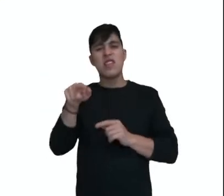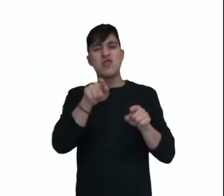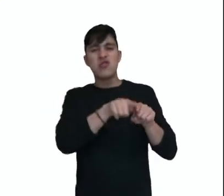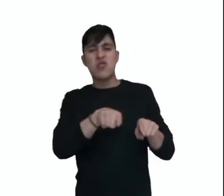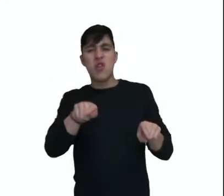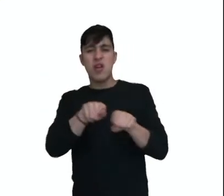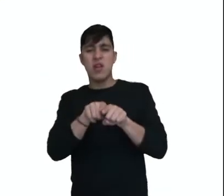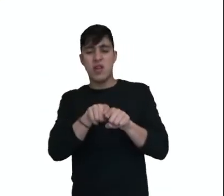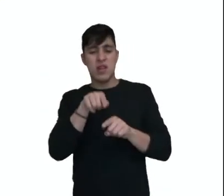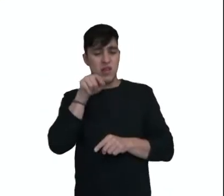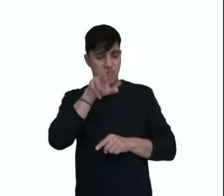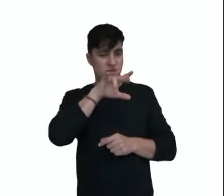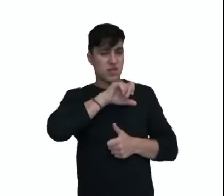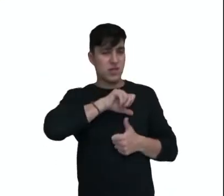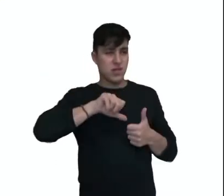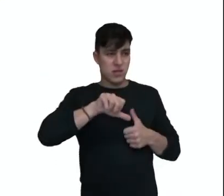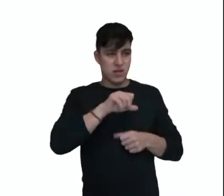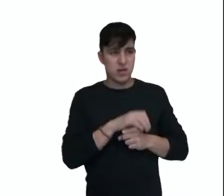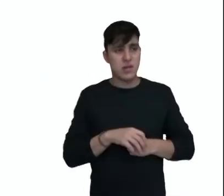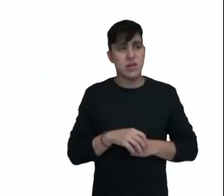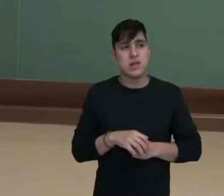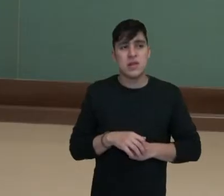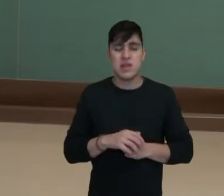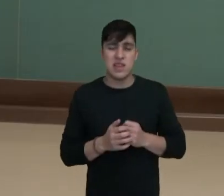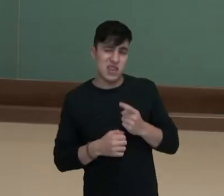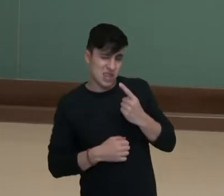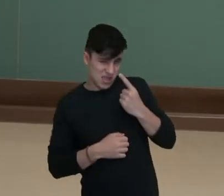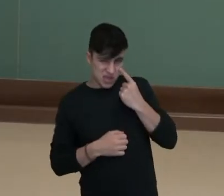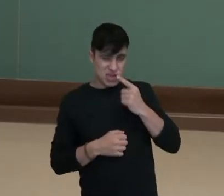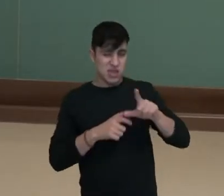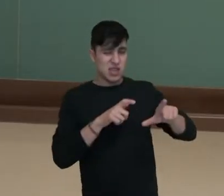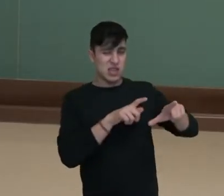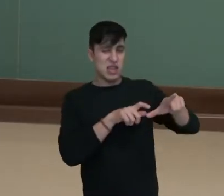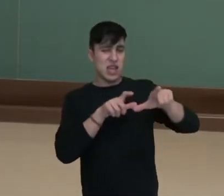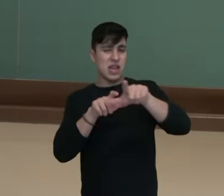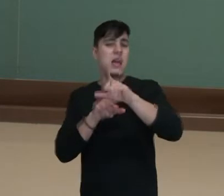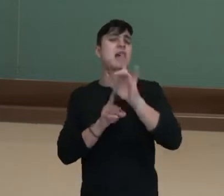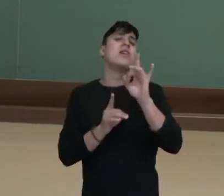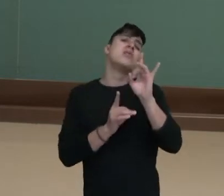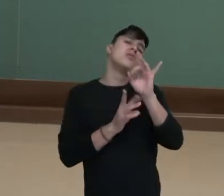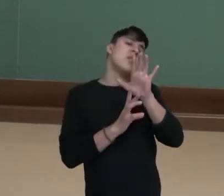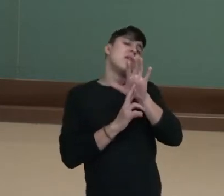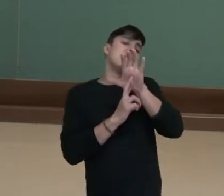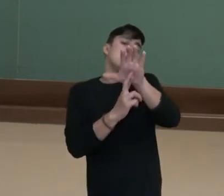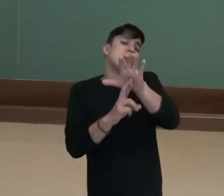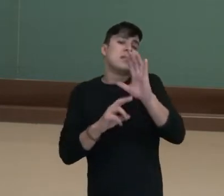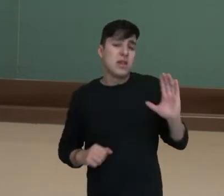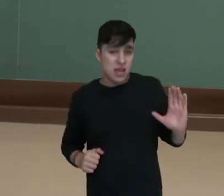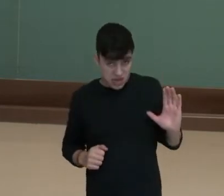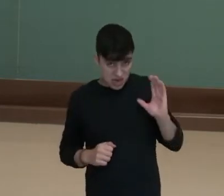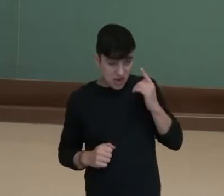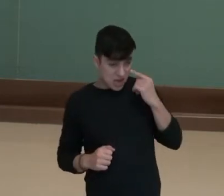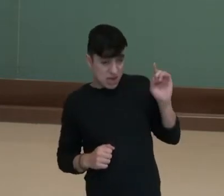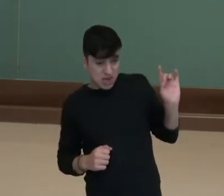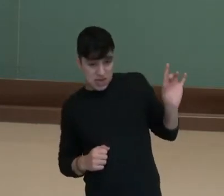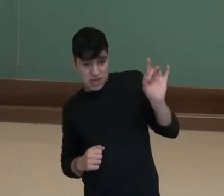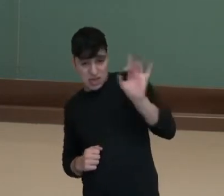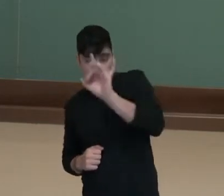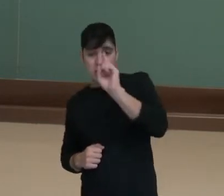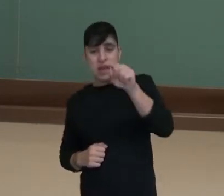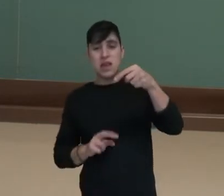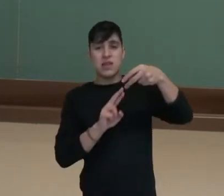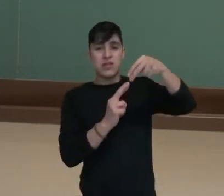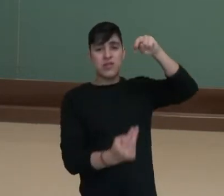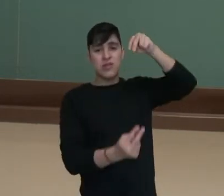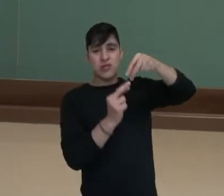isso vai dar uma alteração. Esses símbolos, essas letras é só para vocês pensarem, mas cada letra representaria um gene. Então,